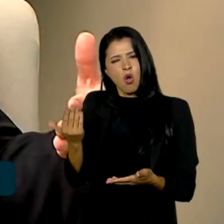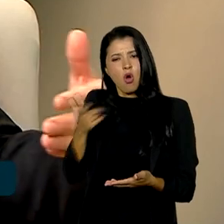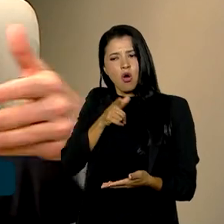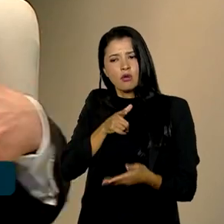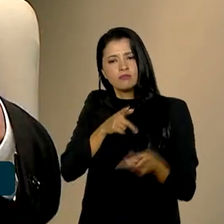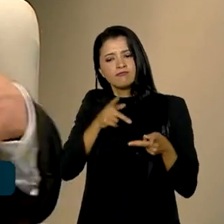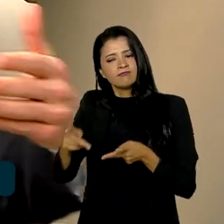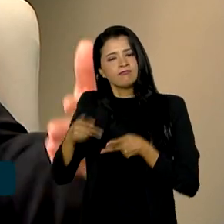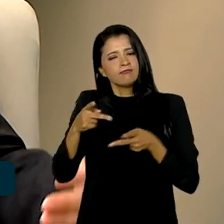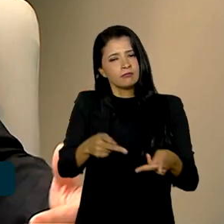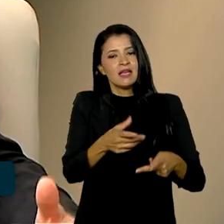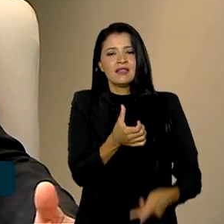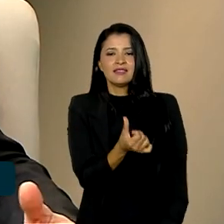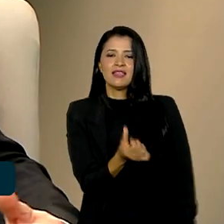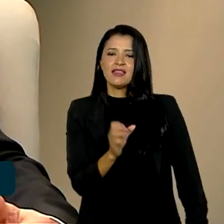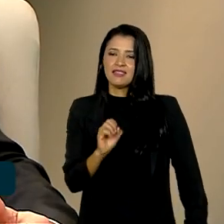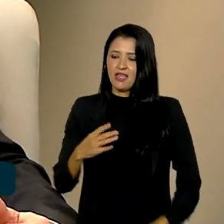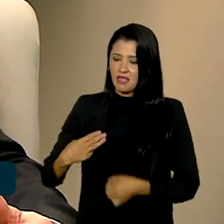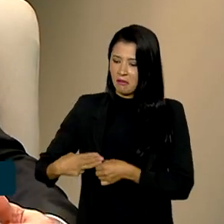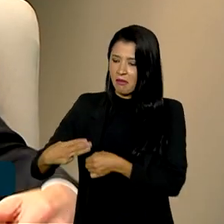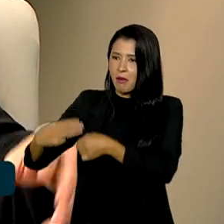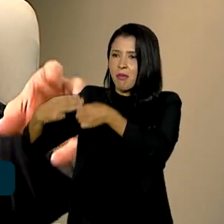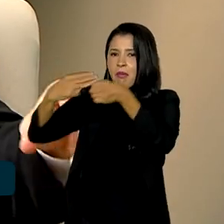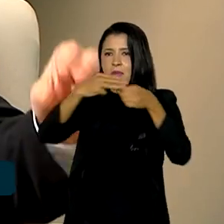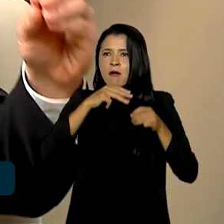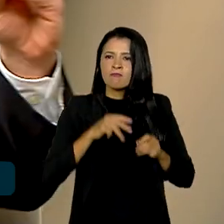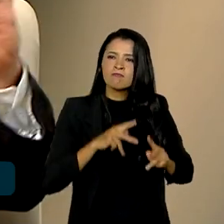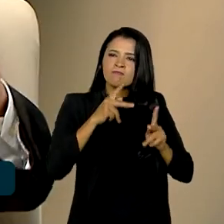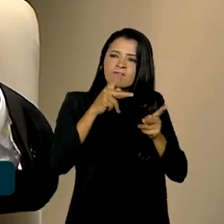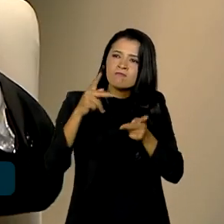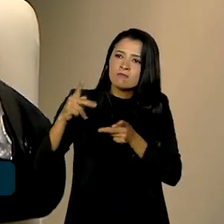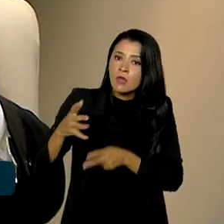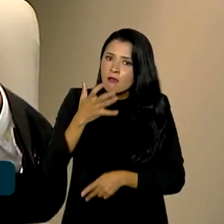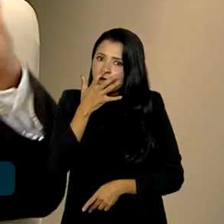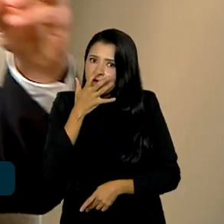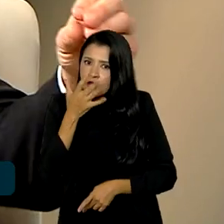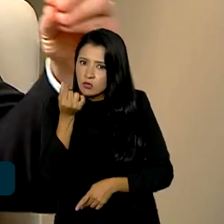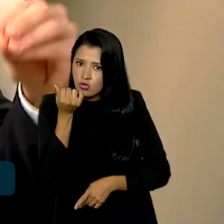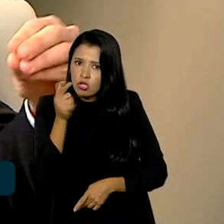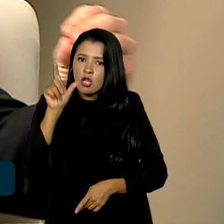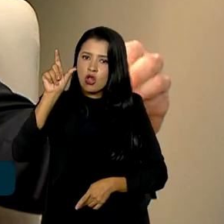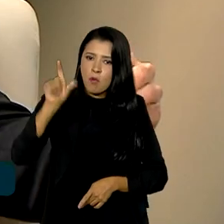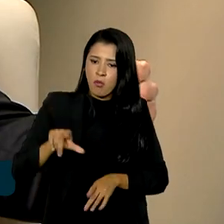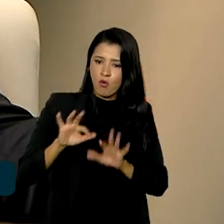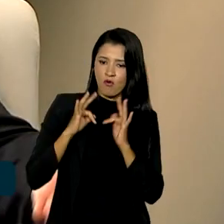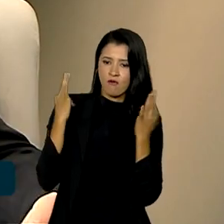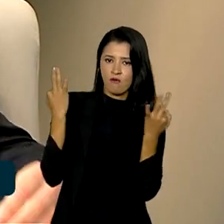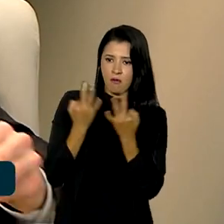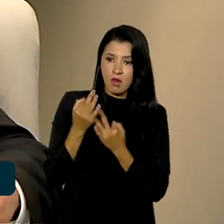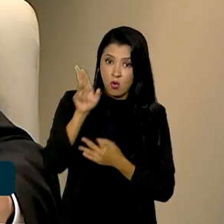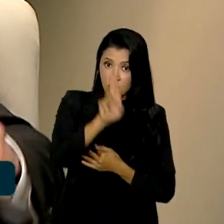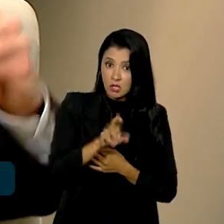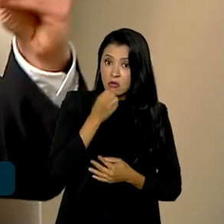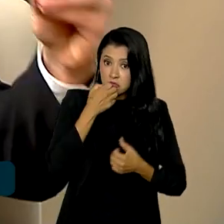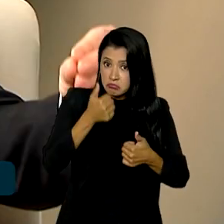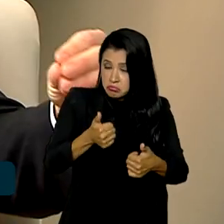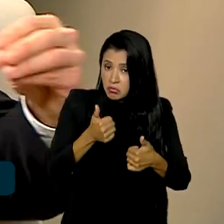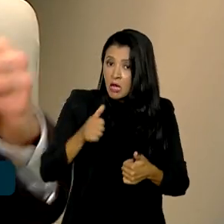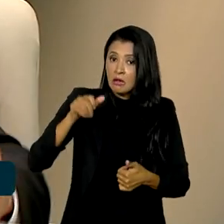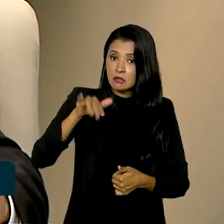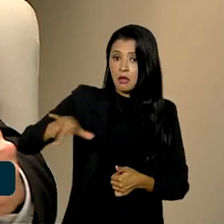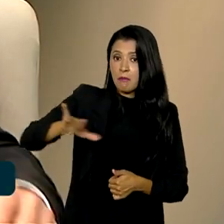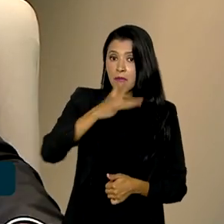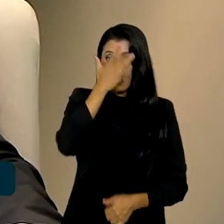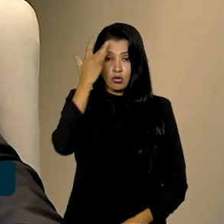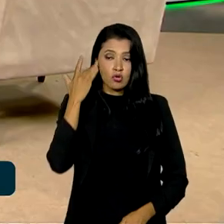Visitamos 60 municípios brasileiros para ver se os recursos do Bolsa Família estão sendo bem empregados, inclusive se as pessoas